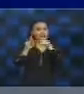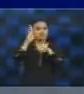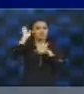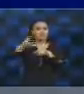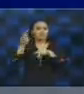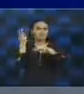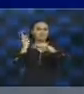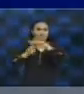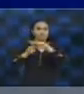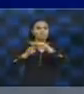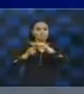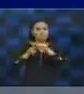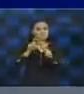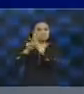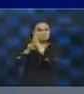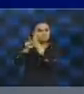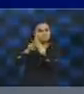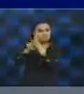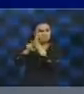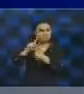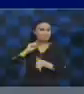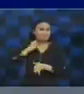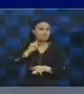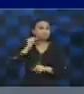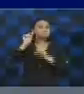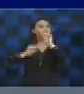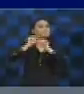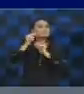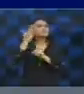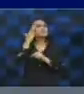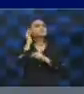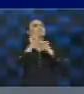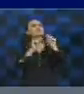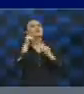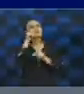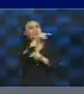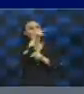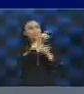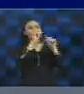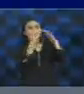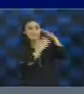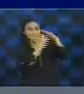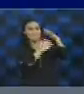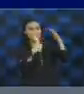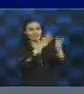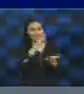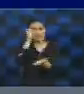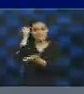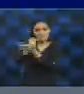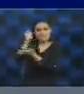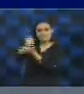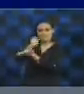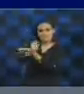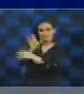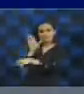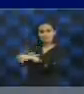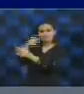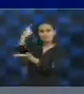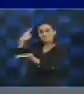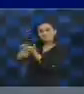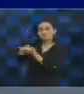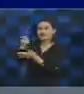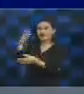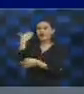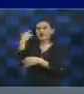Operação Maus Caminhos. A tua administração, Nascença, contratou uma empresa para fazer vacina antirrábica em